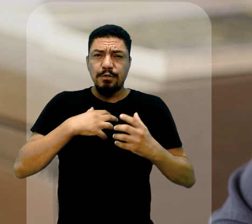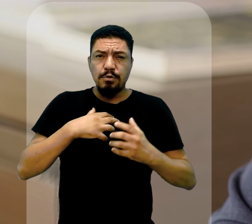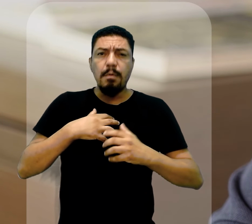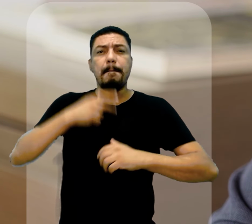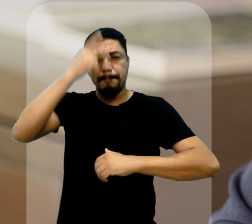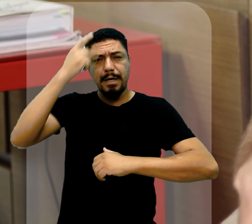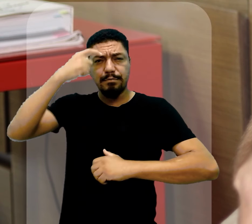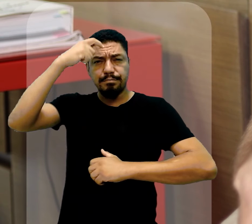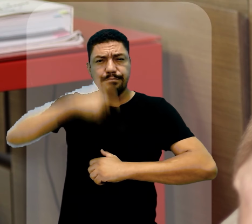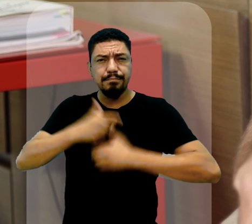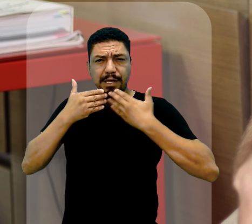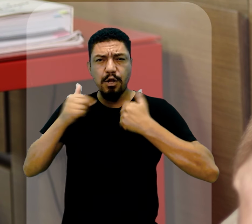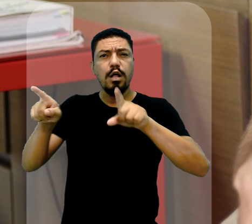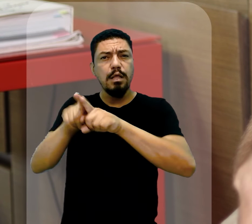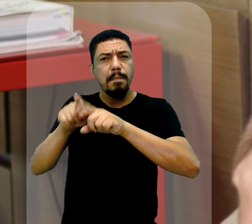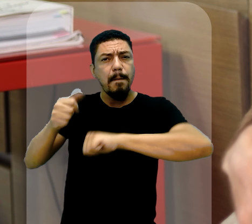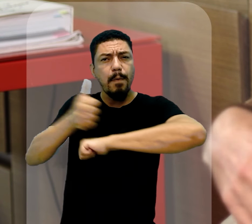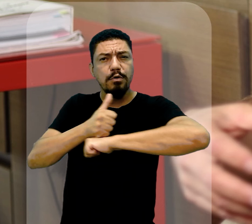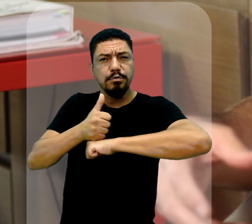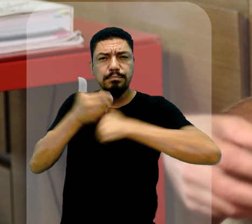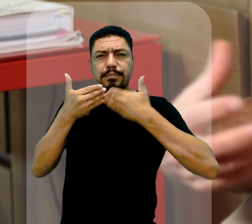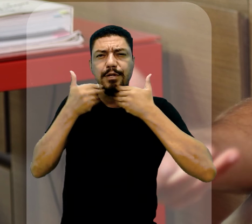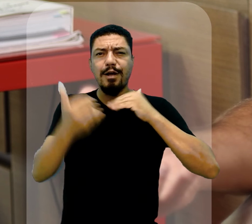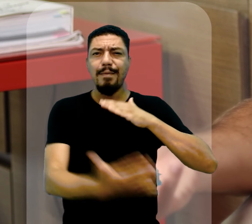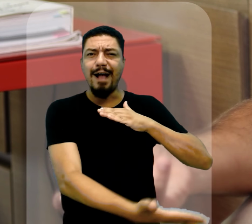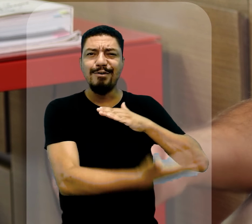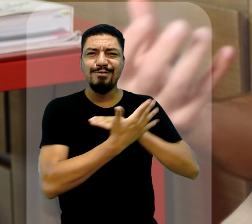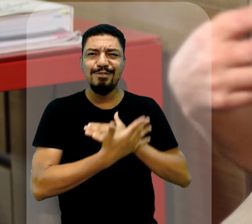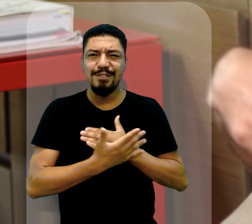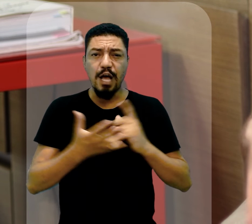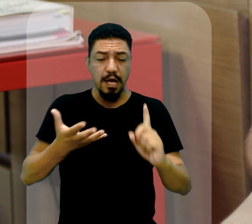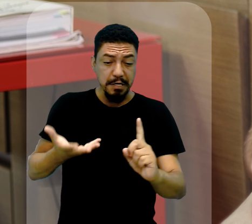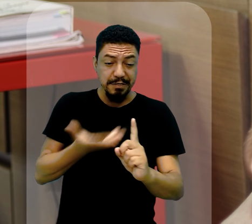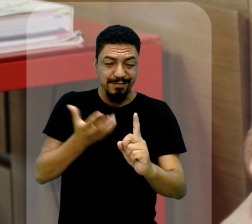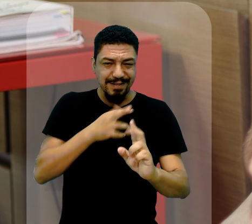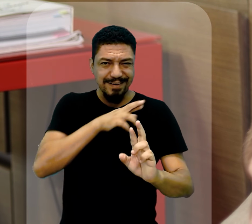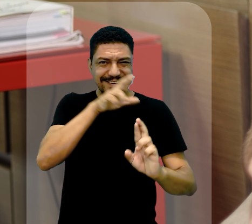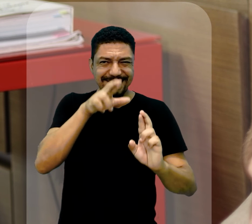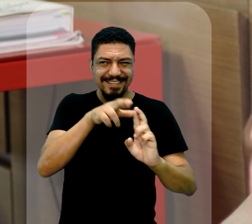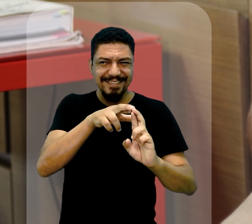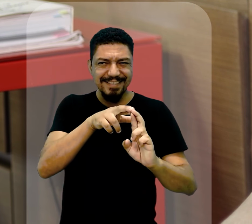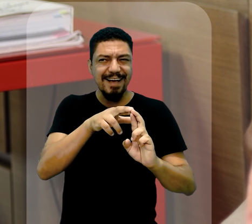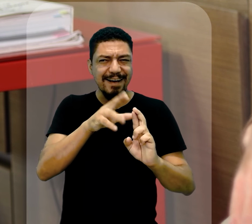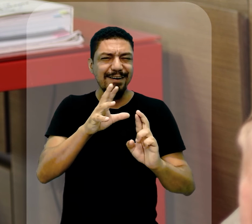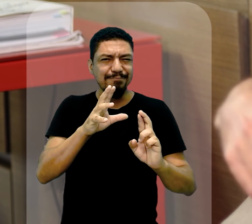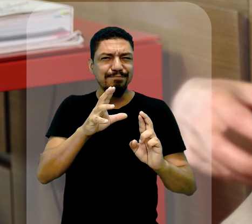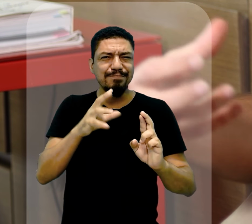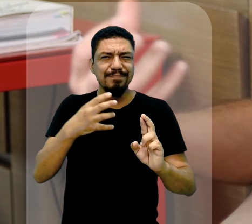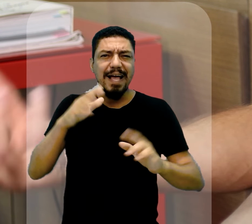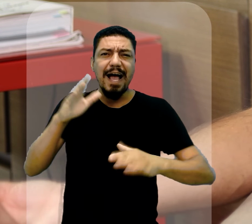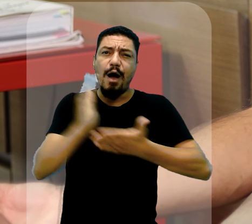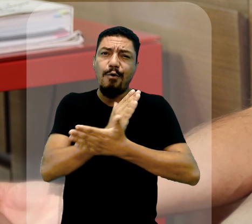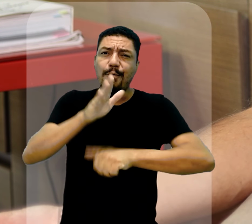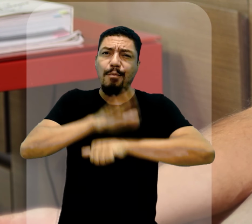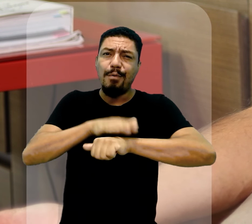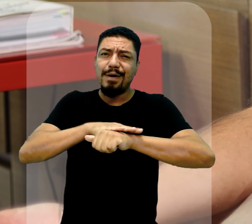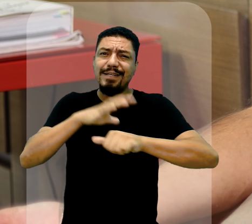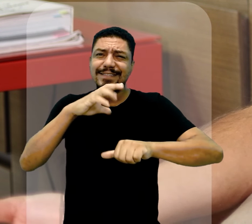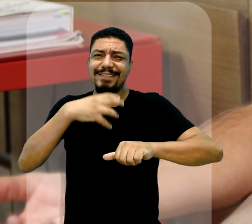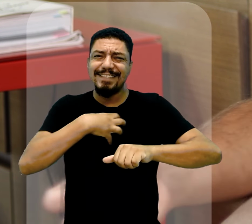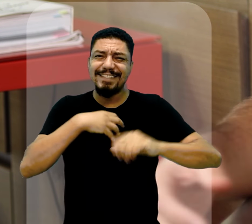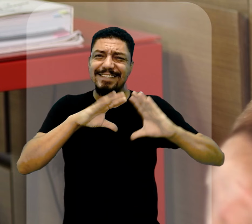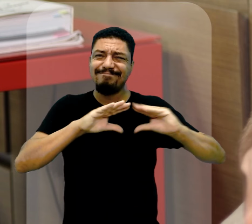melhor. Ou estimular a relação com o humor, em certos momentos, causa desconforto